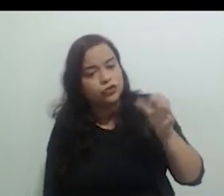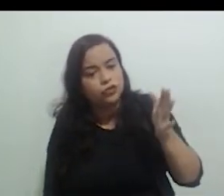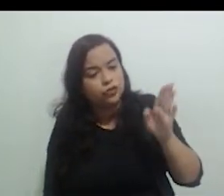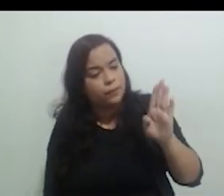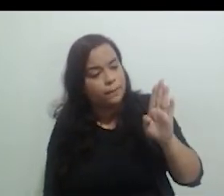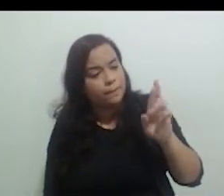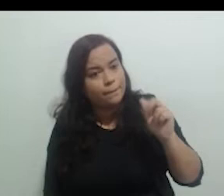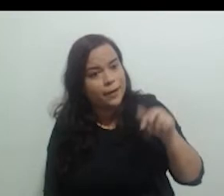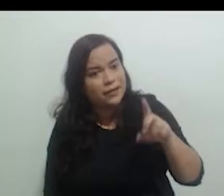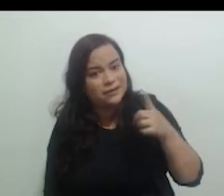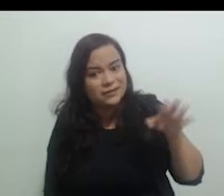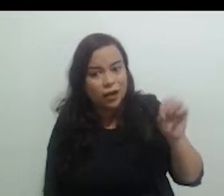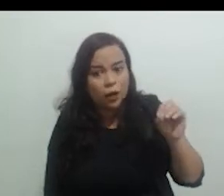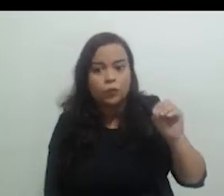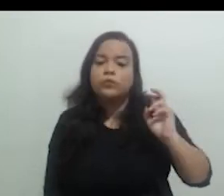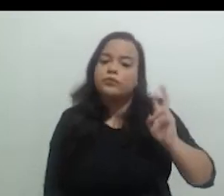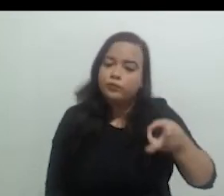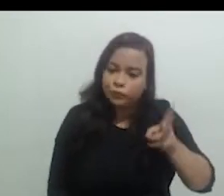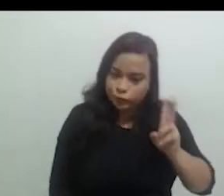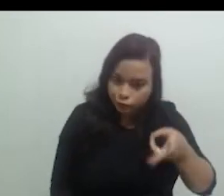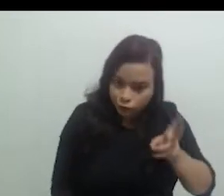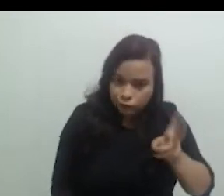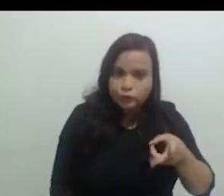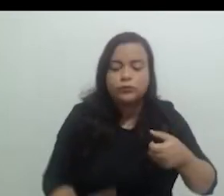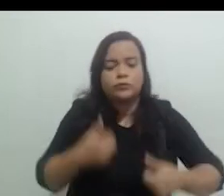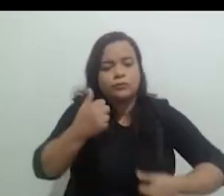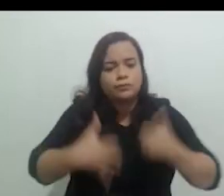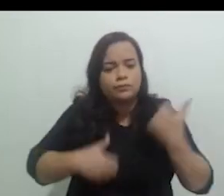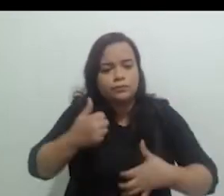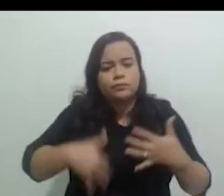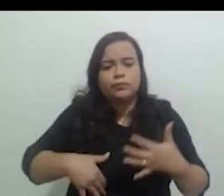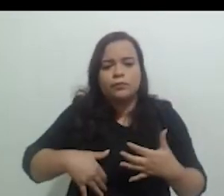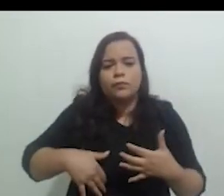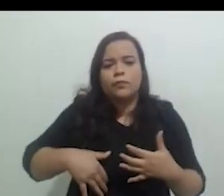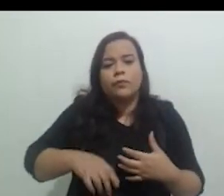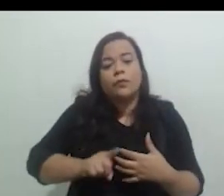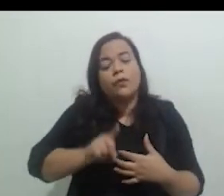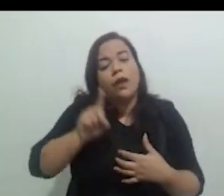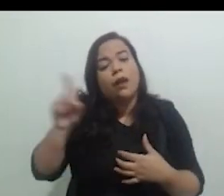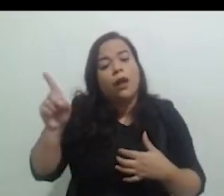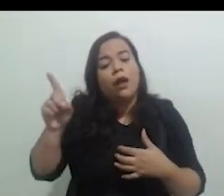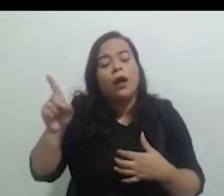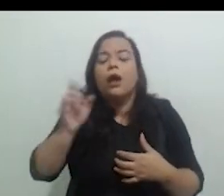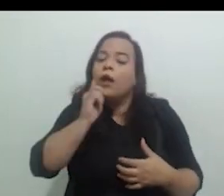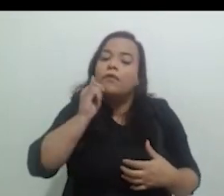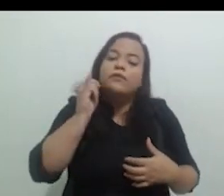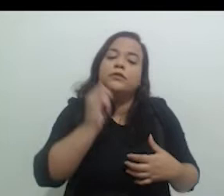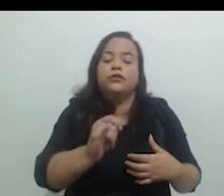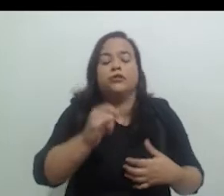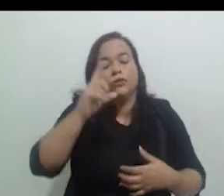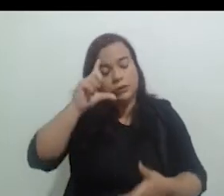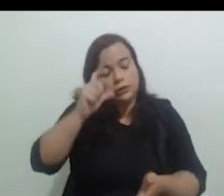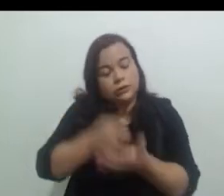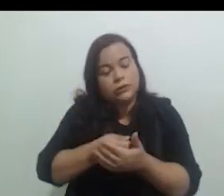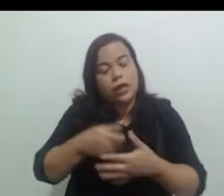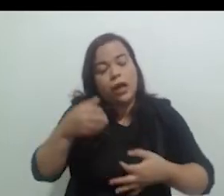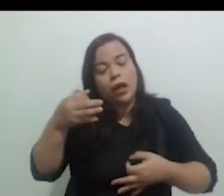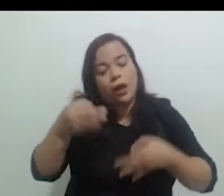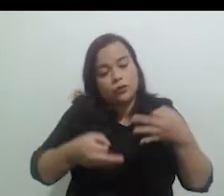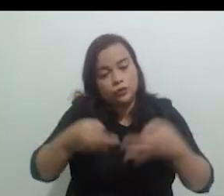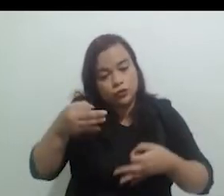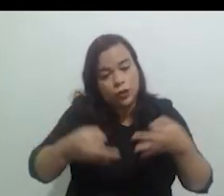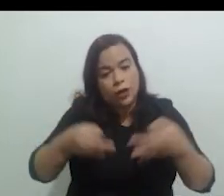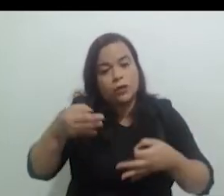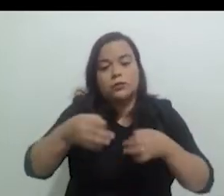origem, ele informou na sua decisão que em audiência de instrução e julgamento, onde se procedeu